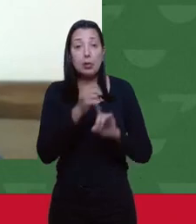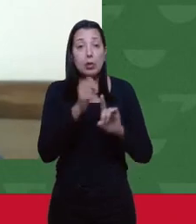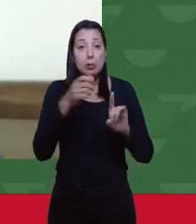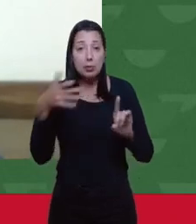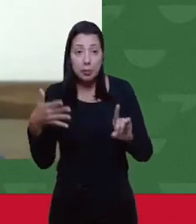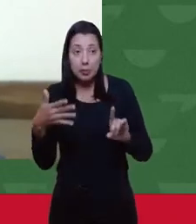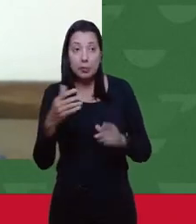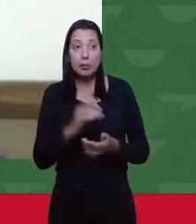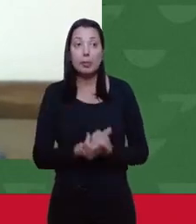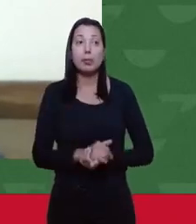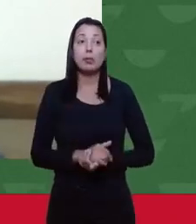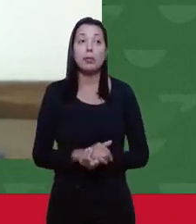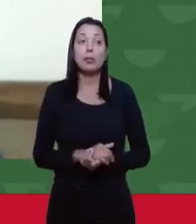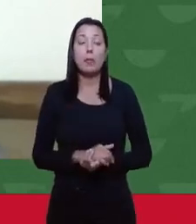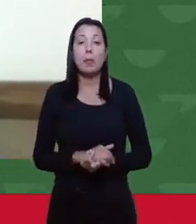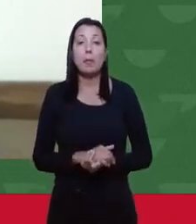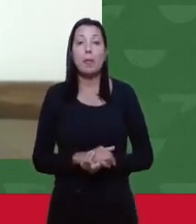LGBTQI+.